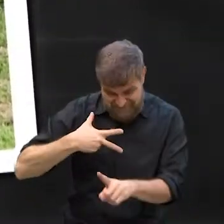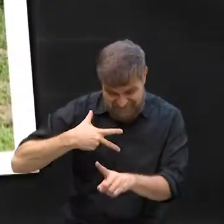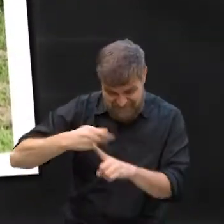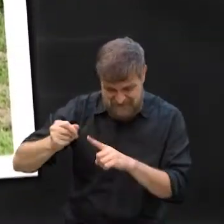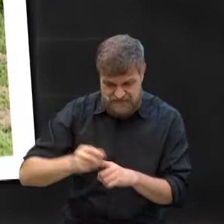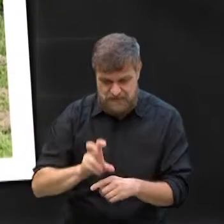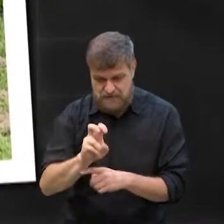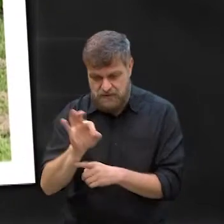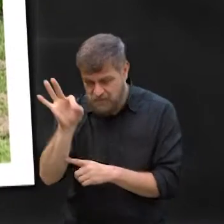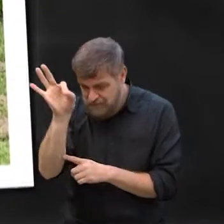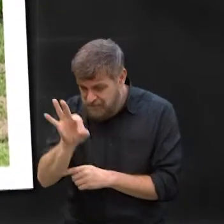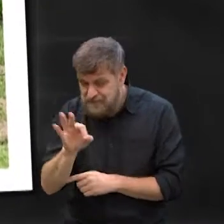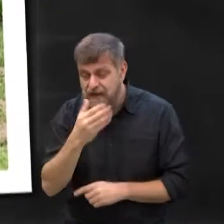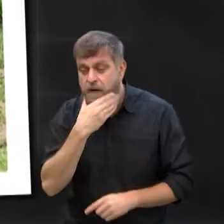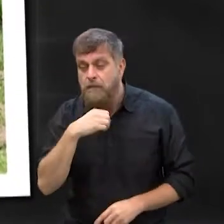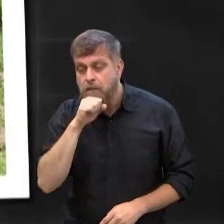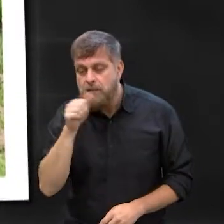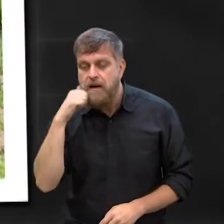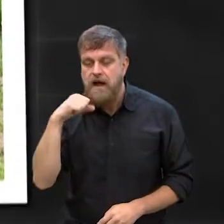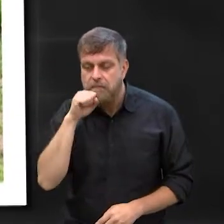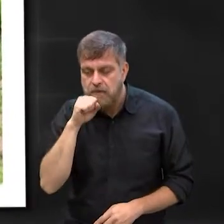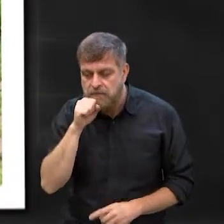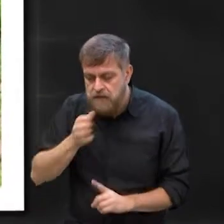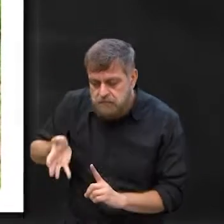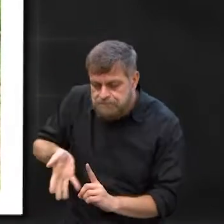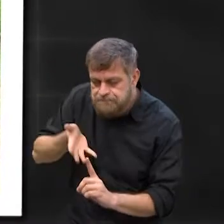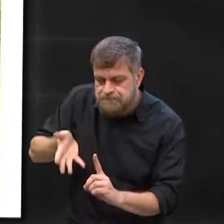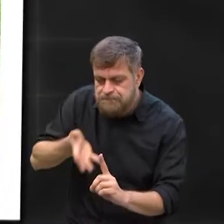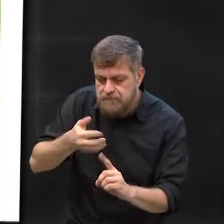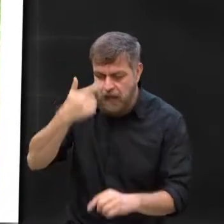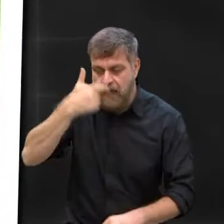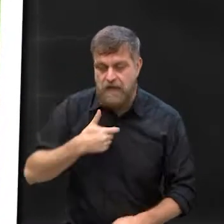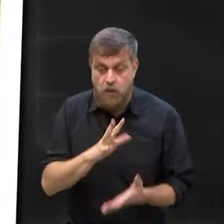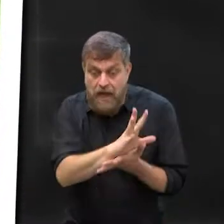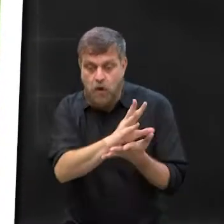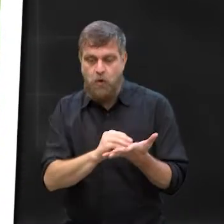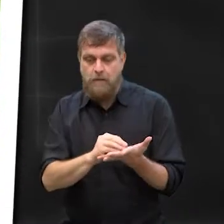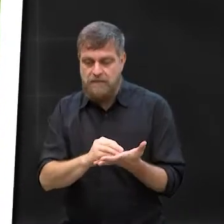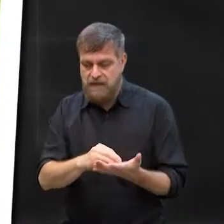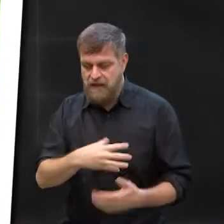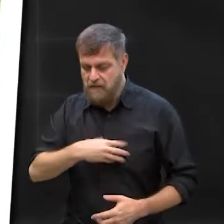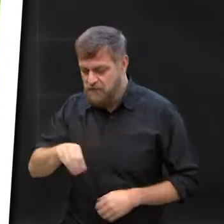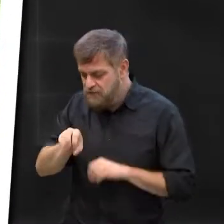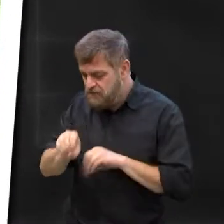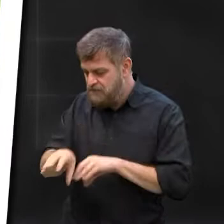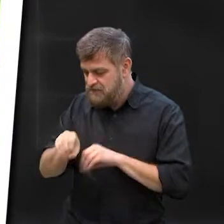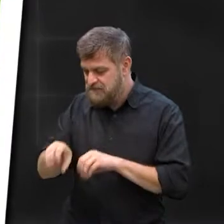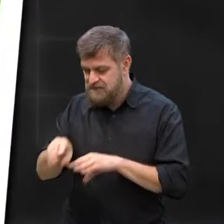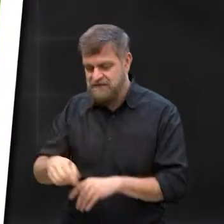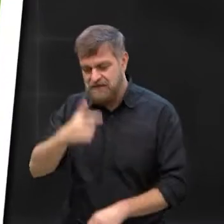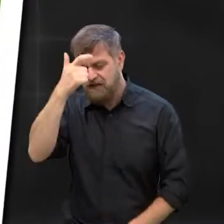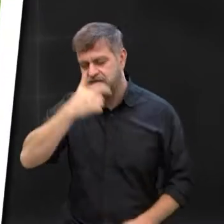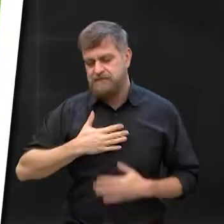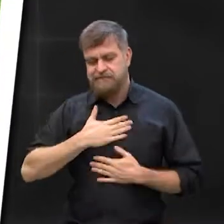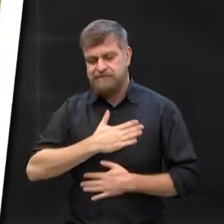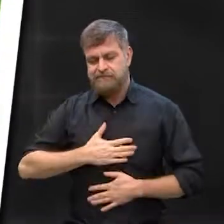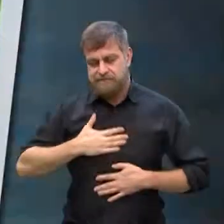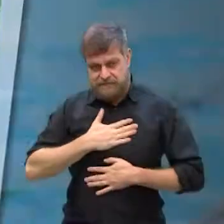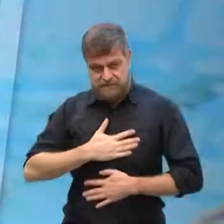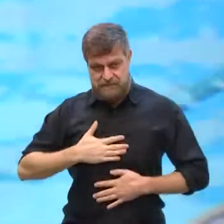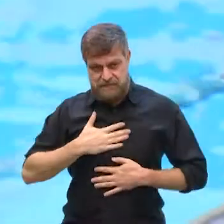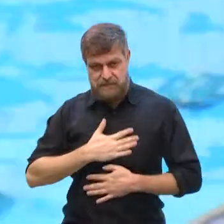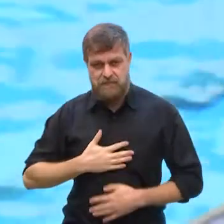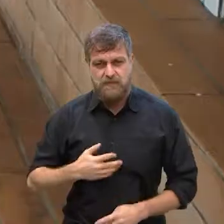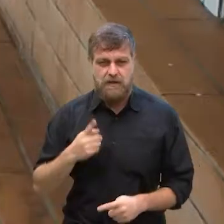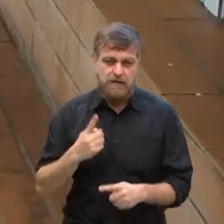ser 50% do que meus pais foram para mim e para os meus filhos, sinceramente, vou ficar muito realizado, muito